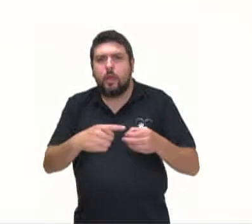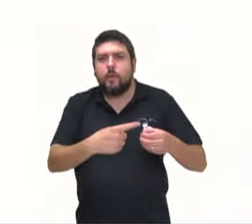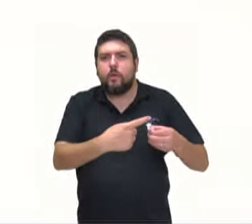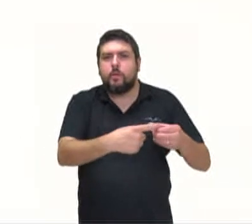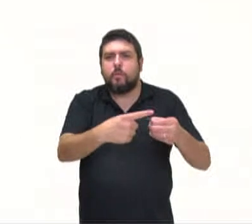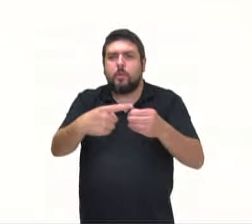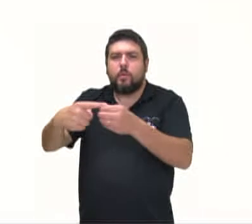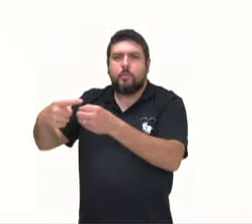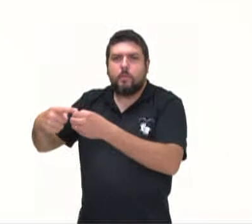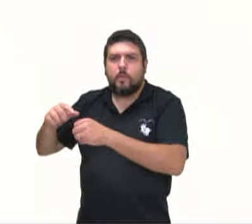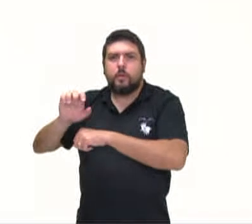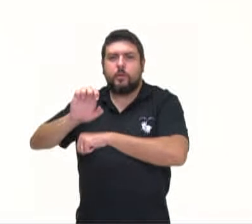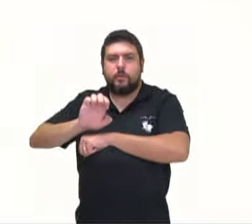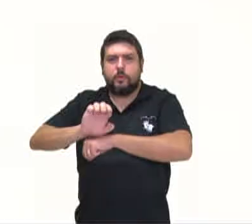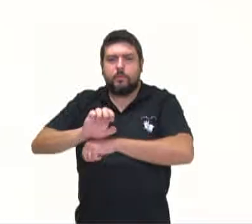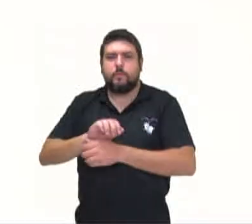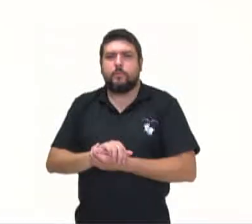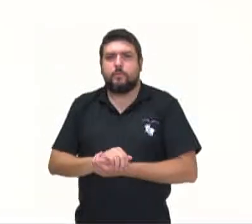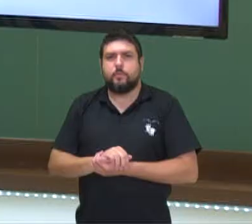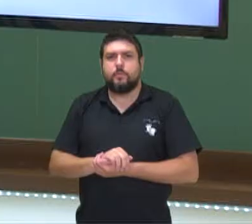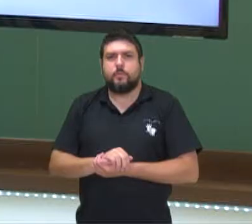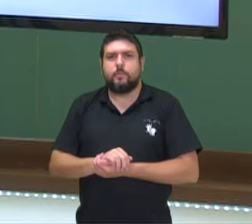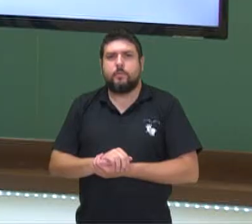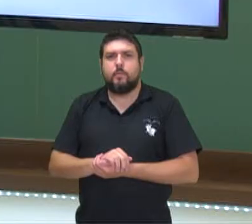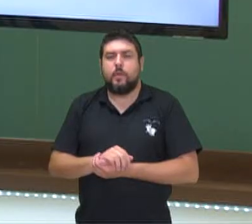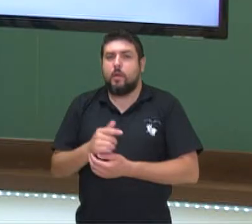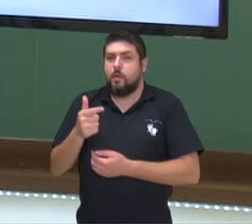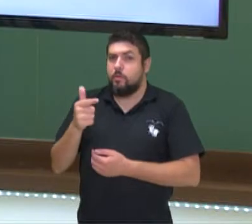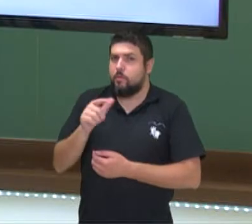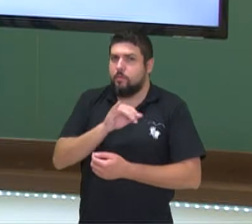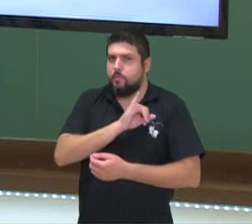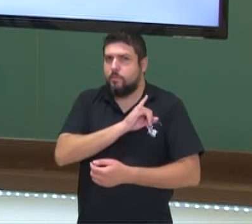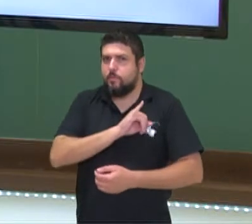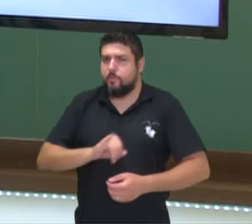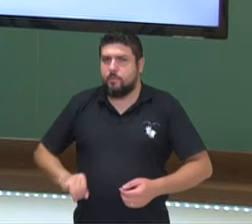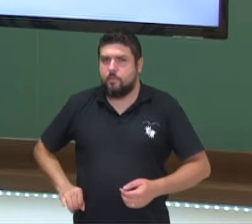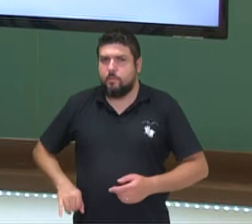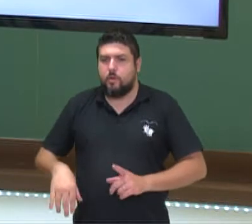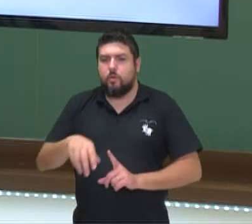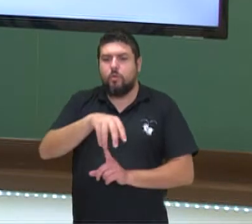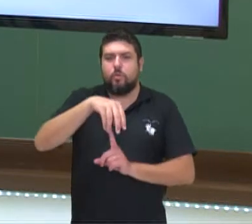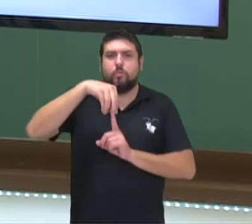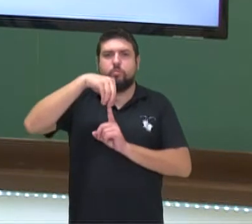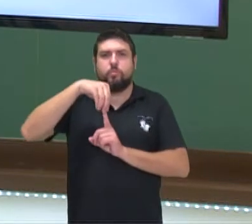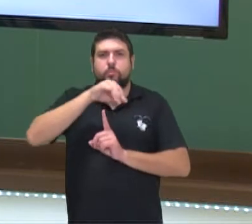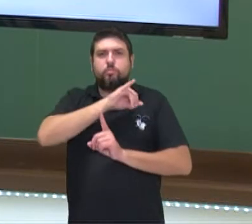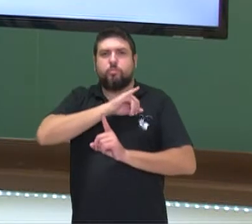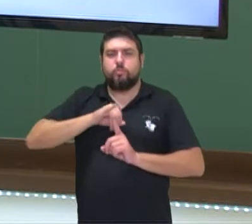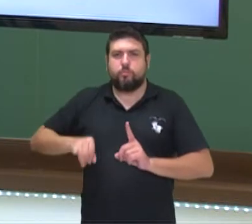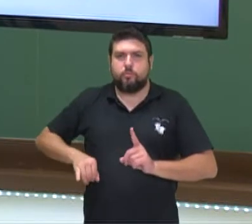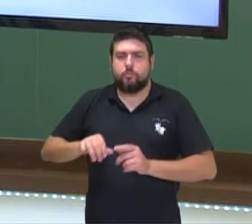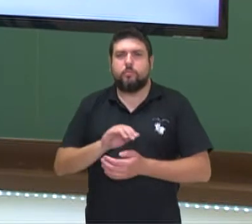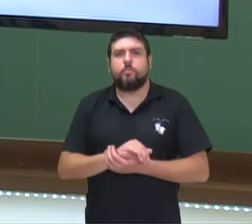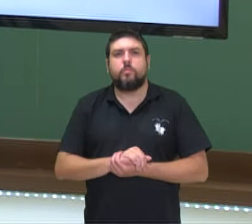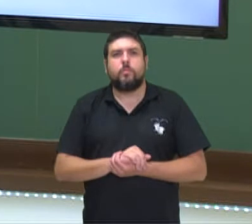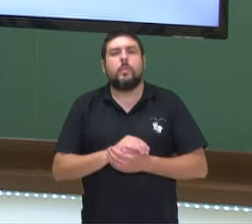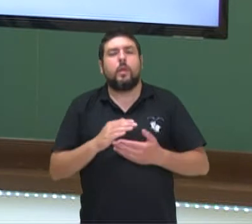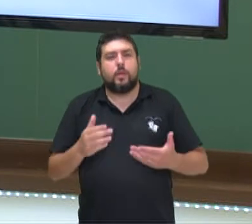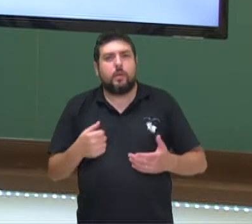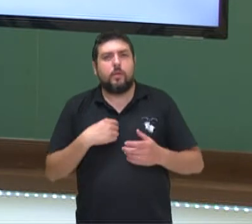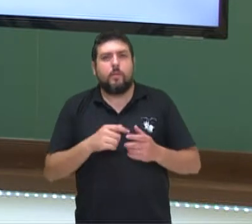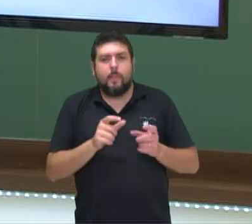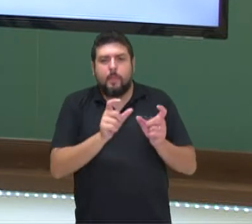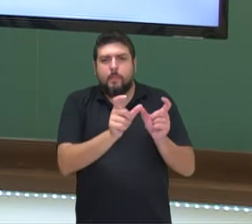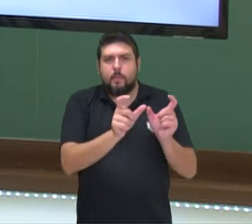não formavam um império. Então escrevi aí uma frase utilizando aí as palavras-chave do nosso exercício. Lembre